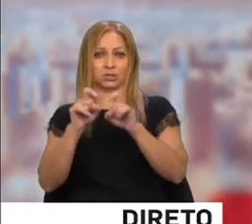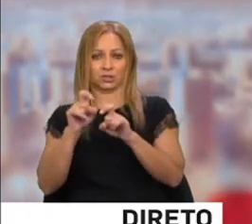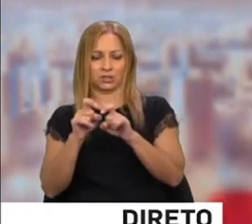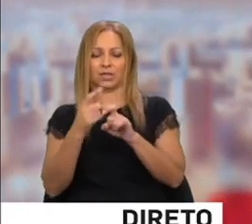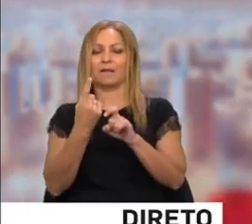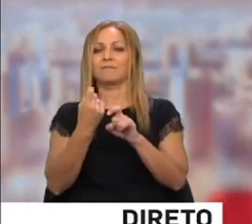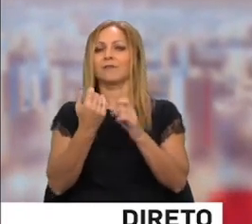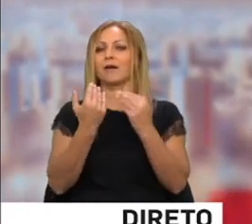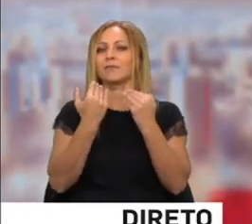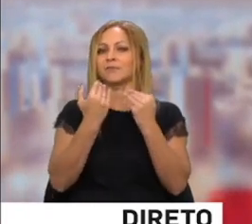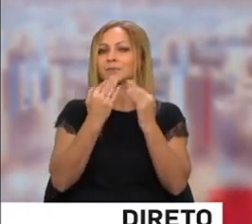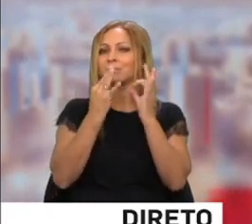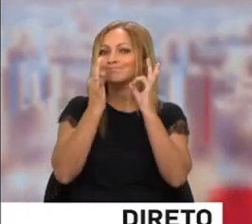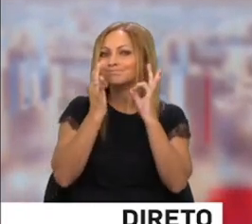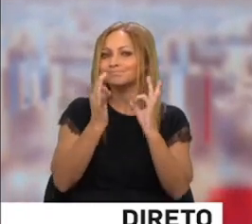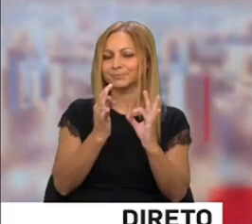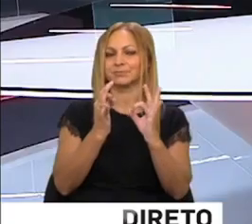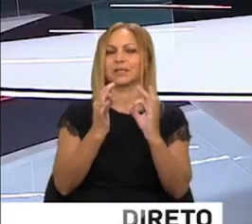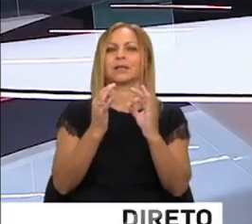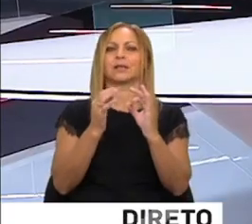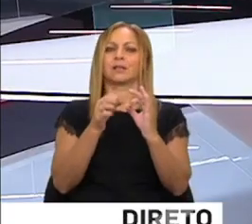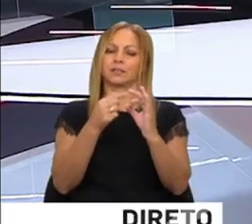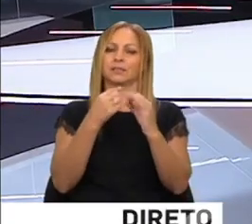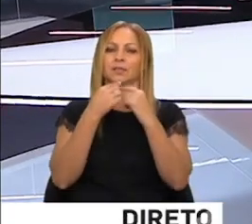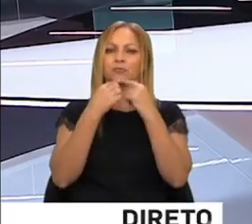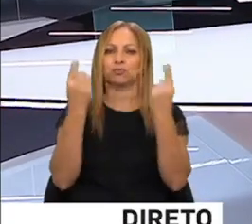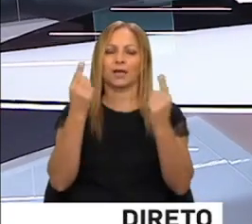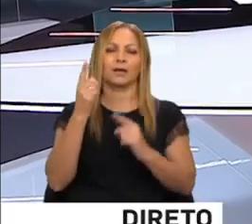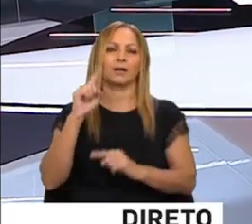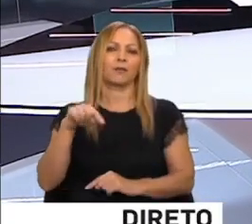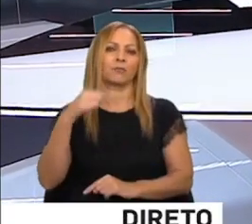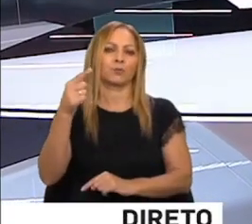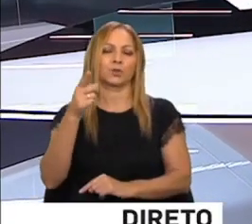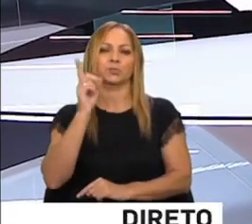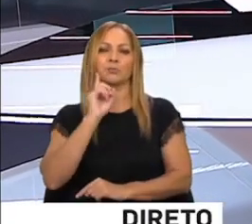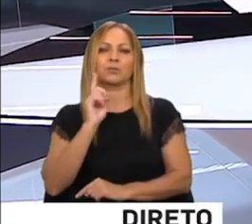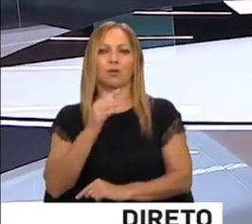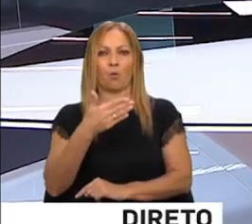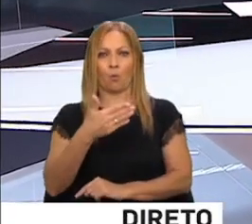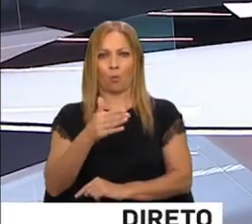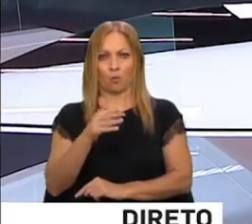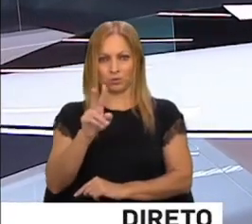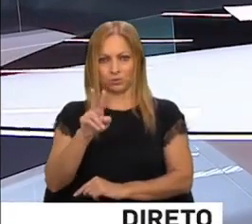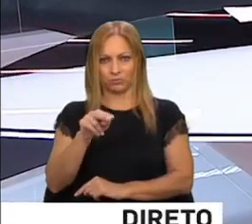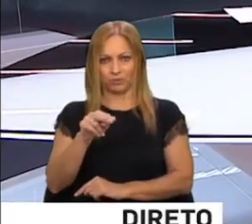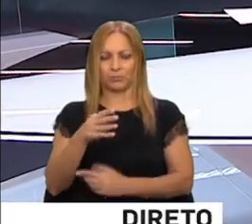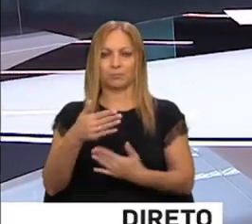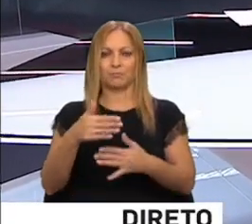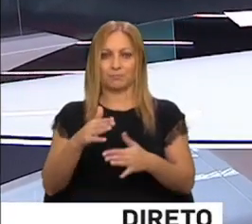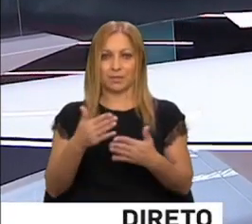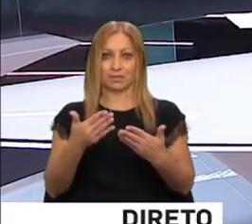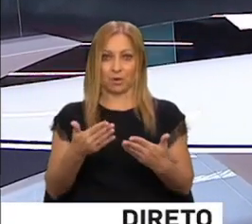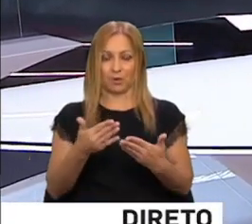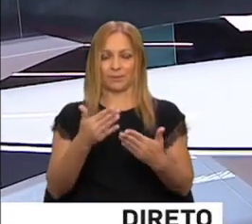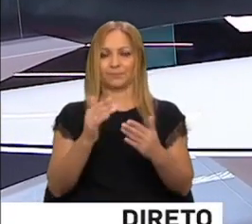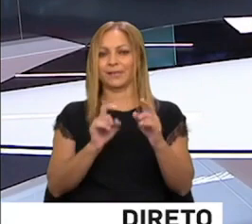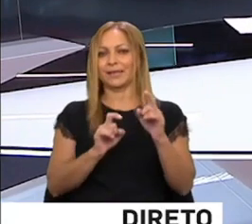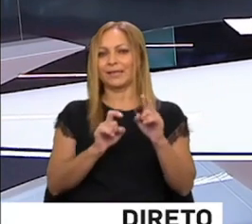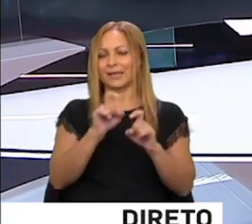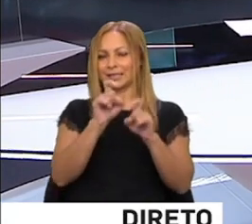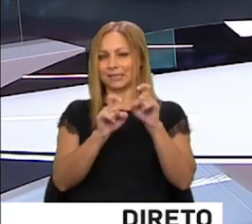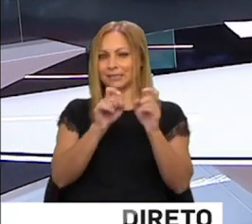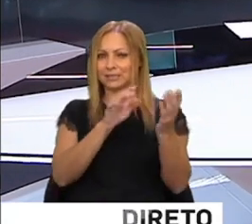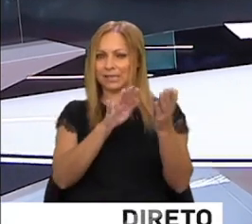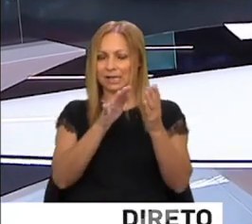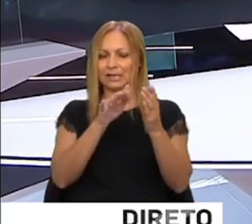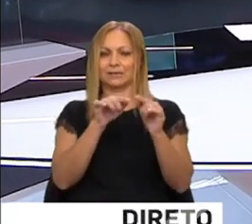do Instituto Nacional de estatística para outubro eh são divulgados No próximo dia 11 mas de todas as formas ultrapassar os dois dígitos